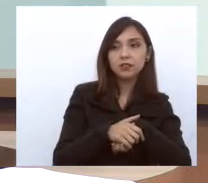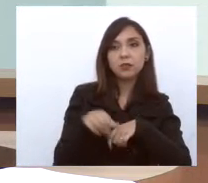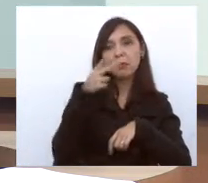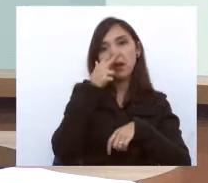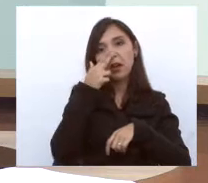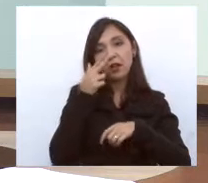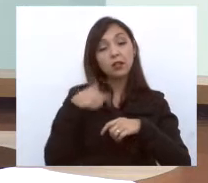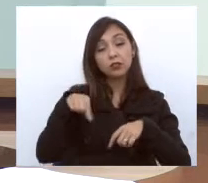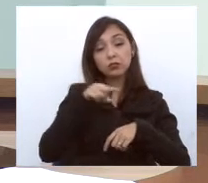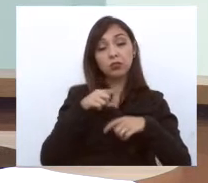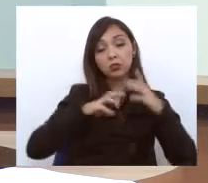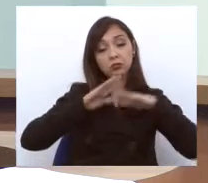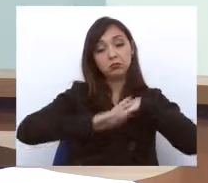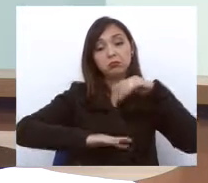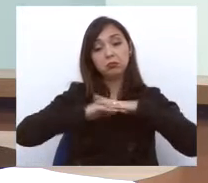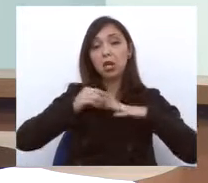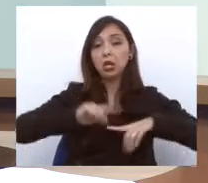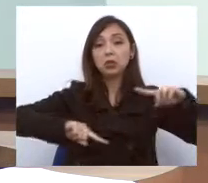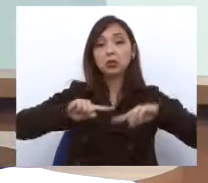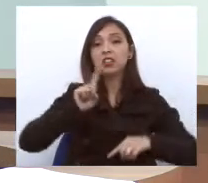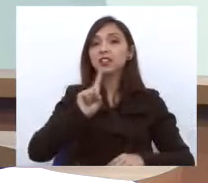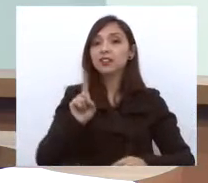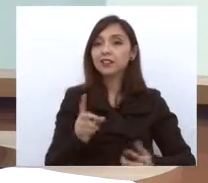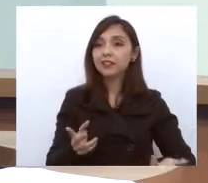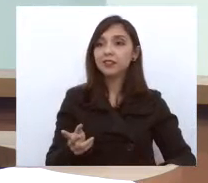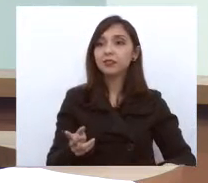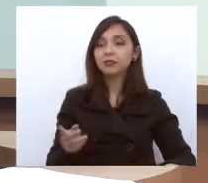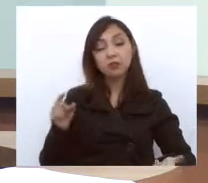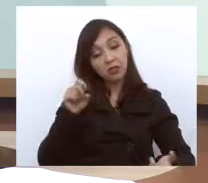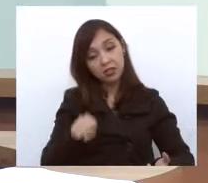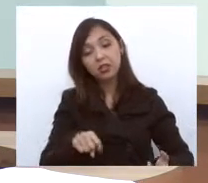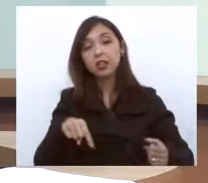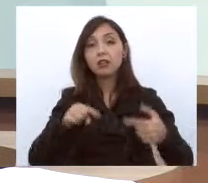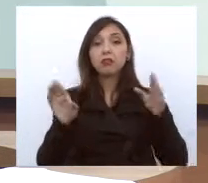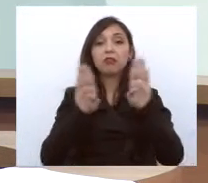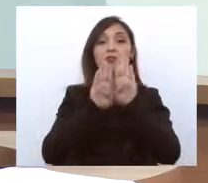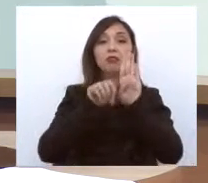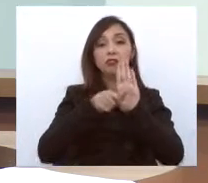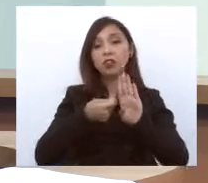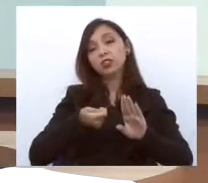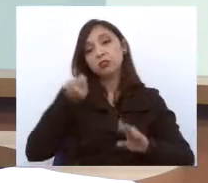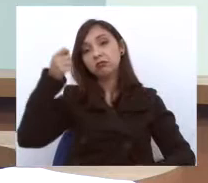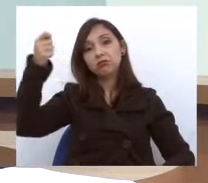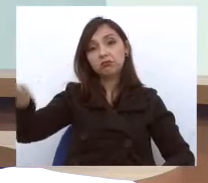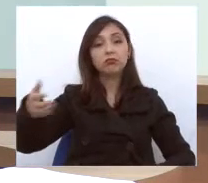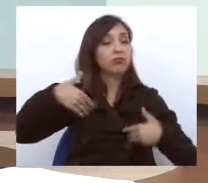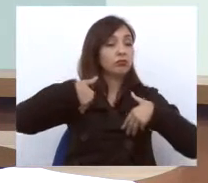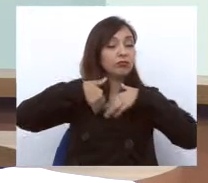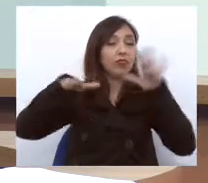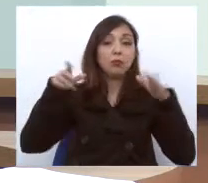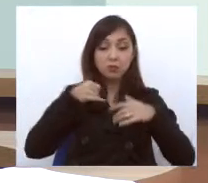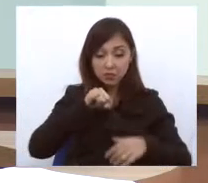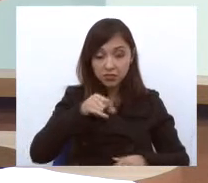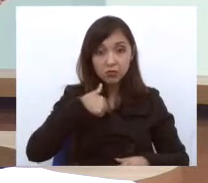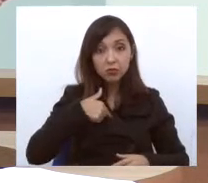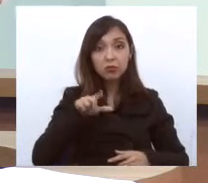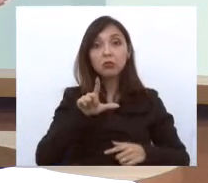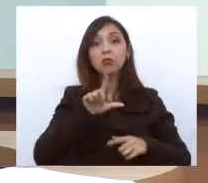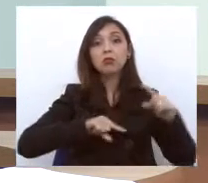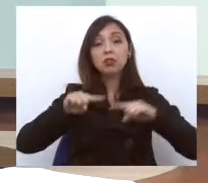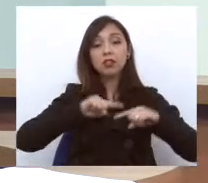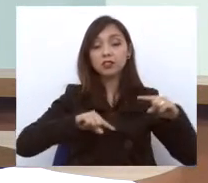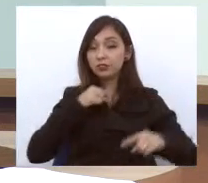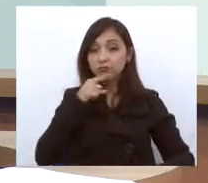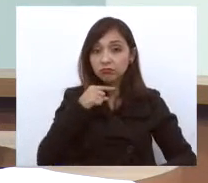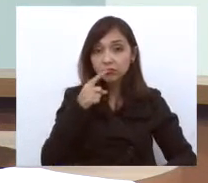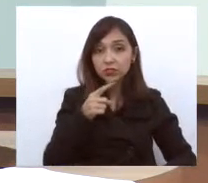incompetente para legislar, é muito perigoso. A gente realmente pode fechar aqui, entregar a chave, porque se eu não posso legislar, para que está aqui? Acho que a